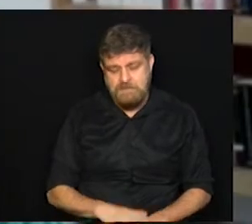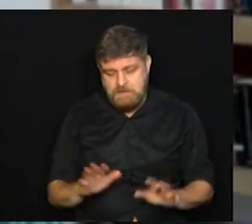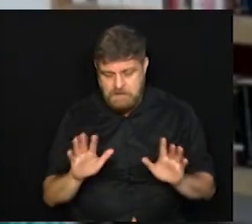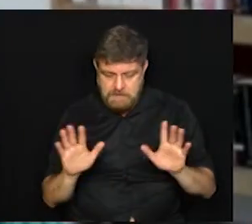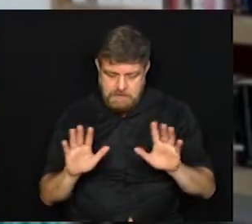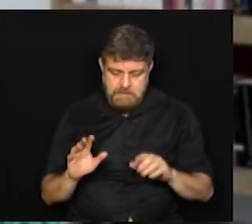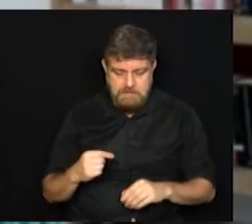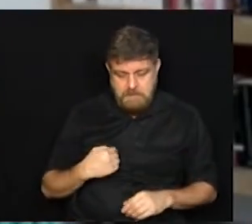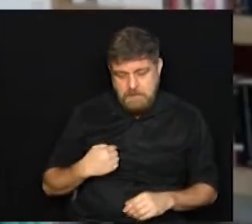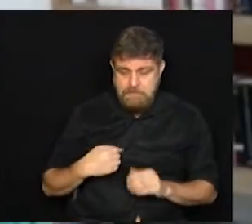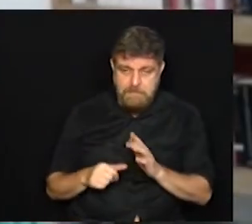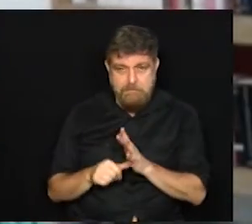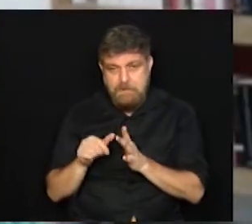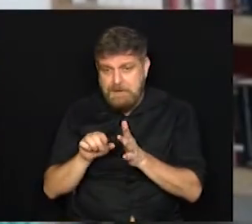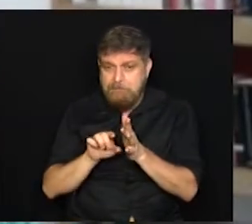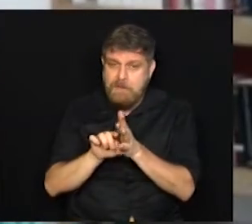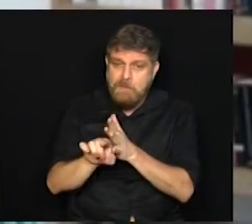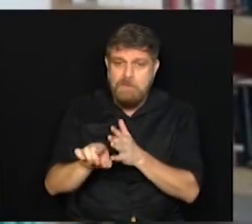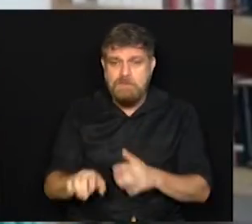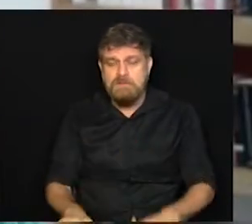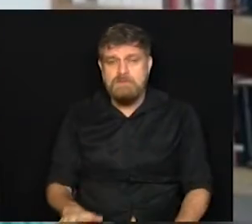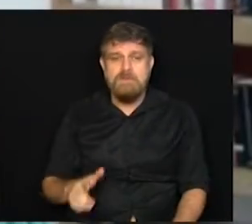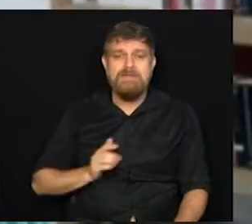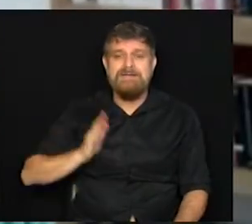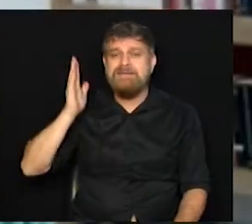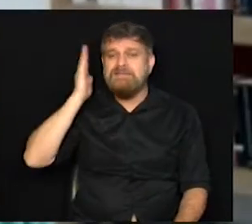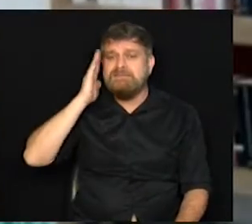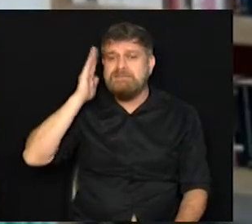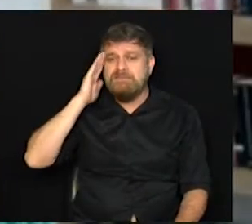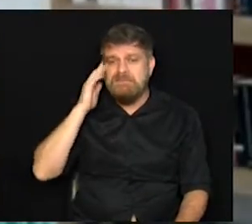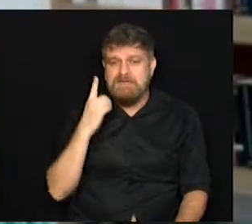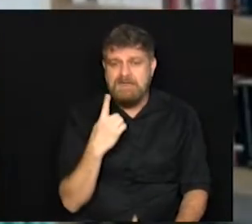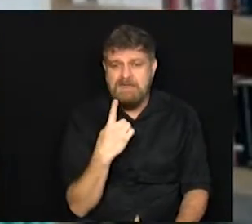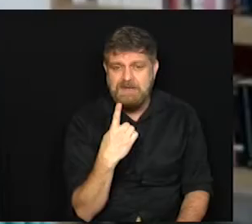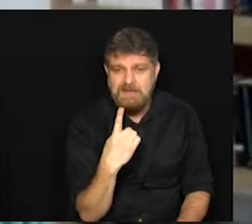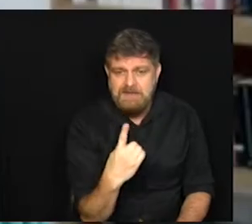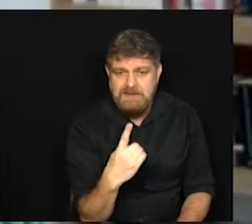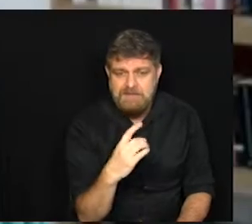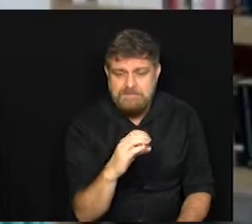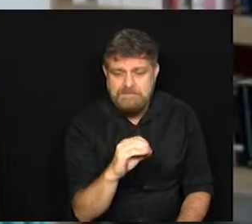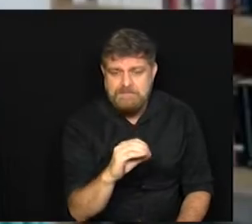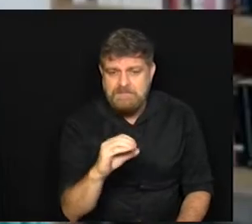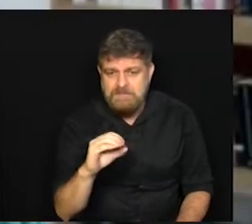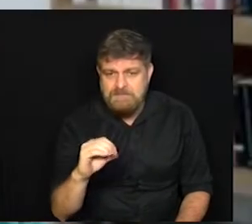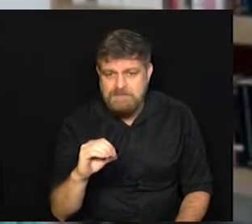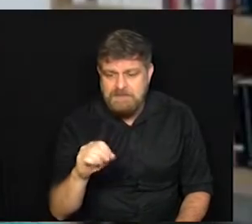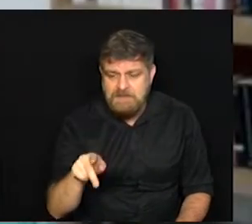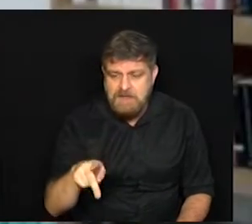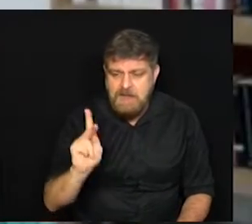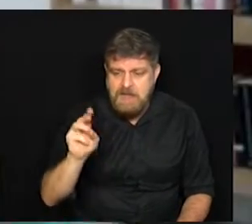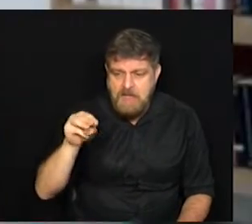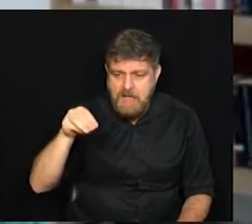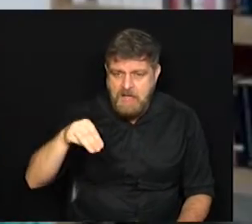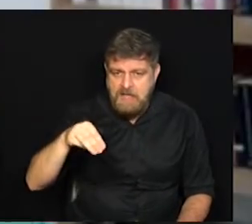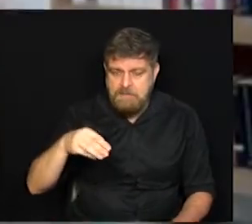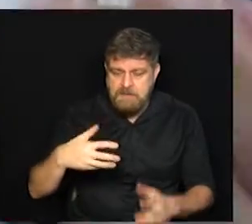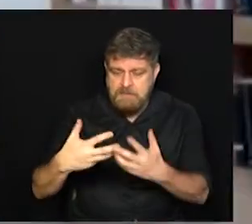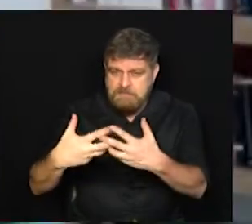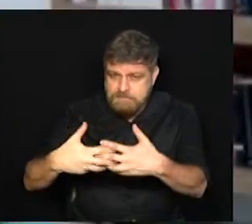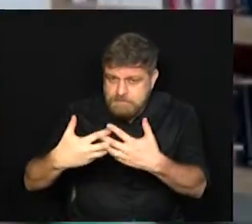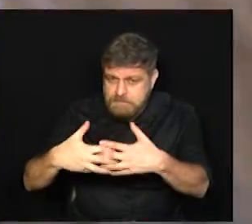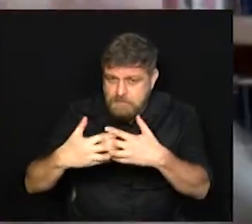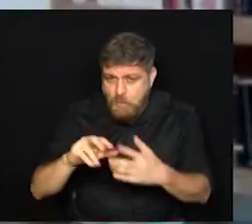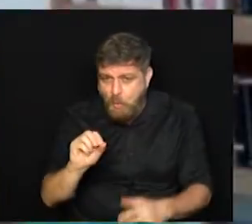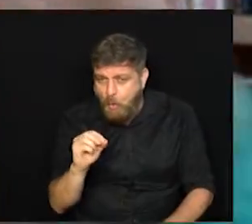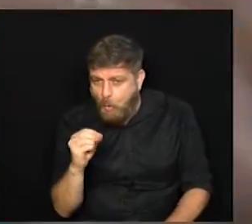A minha primeira pergunta é em relação a esses 100 quilômetros que estão em operação ou